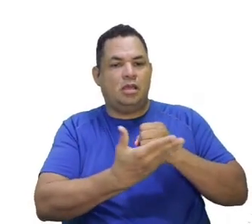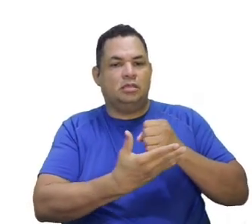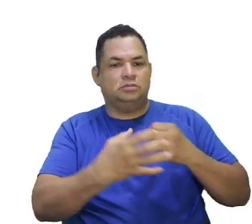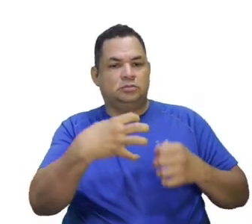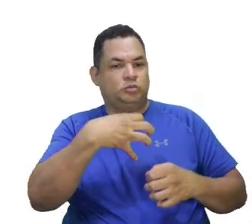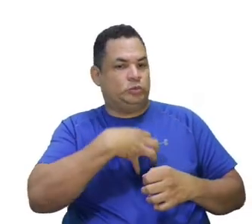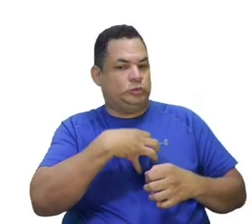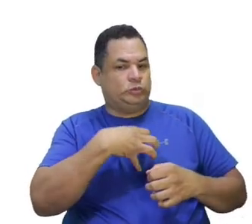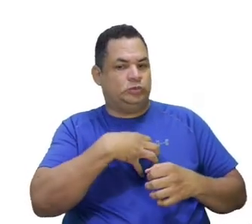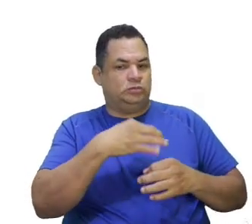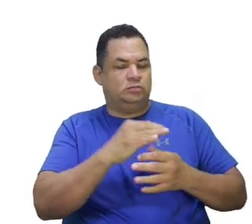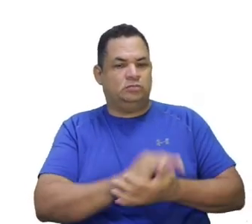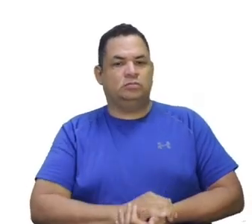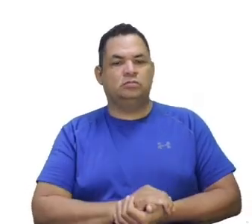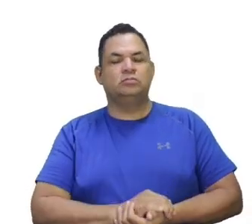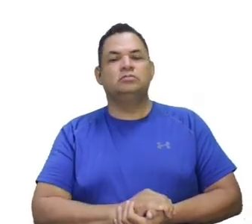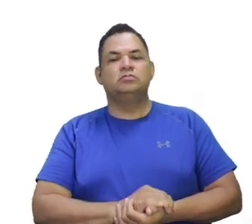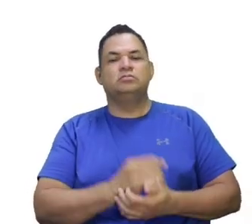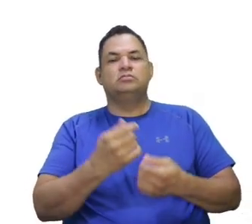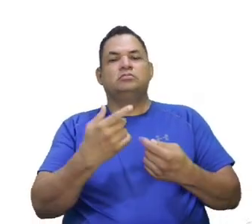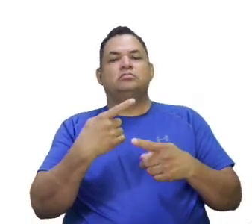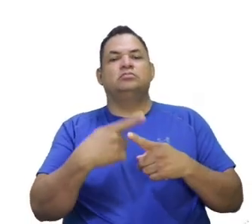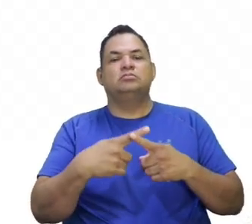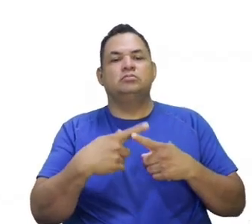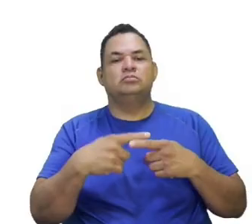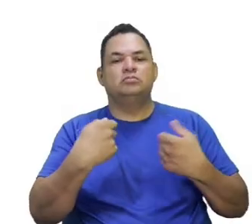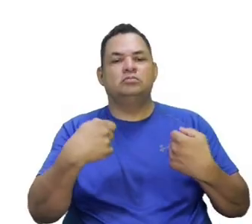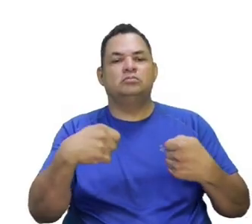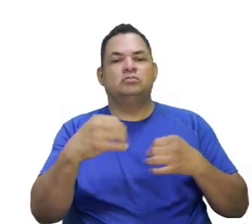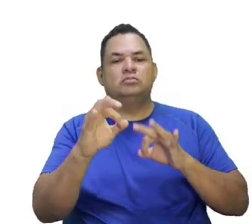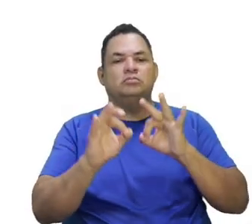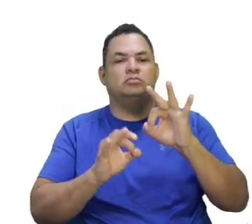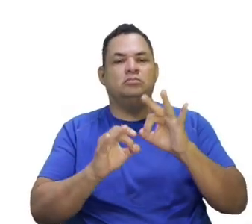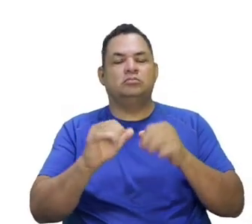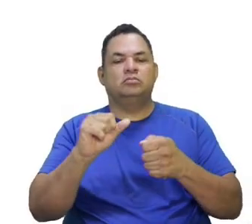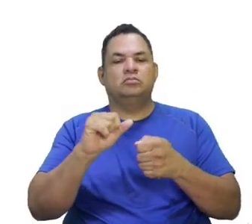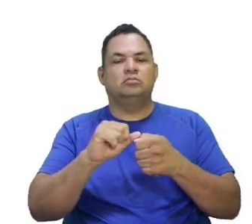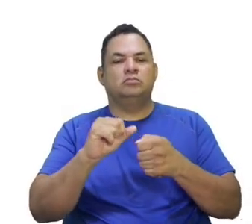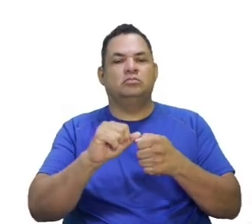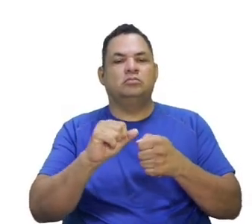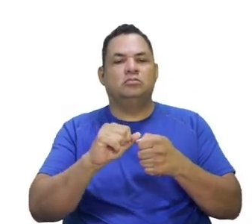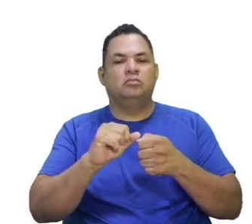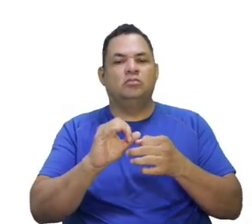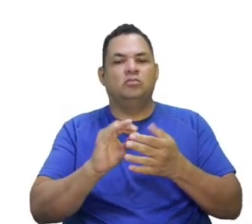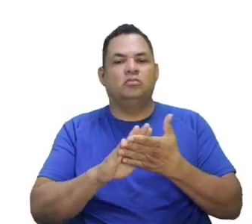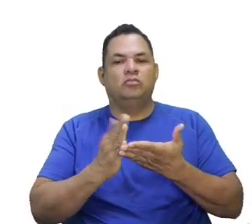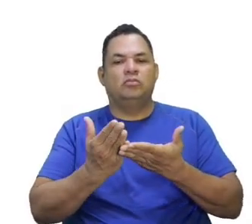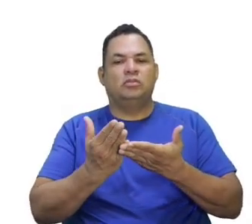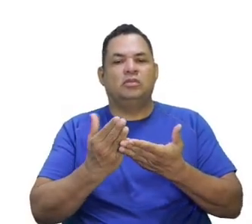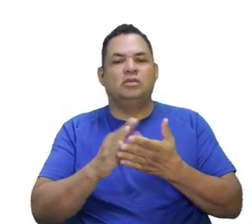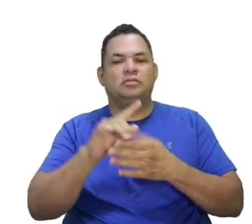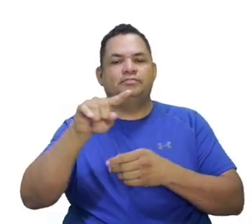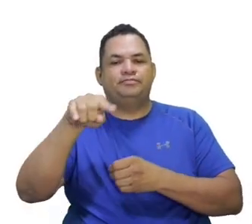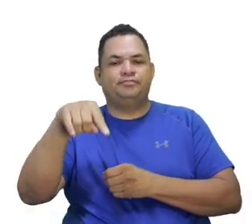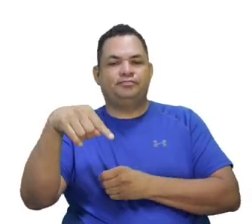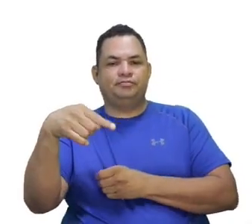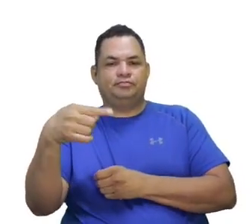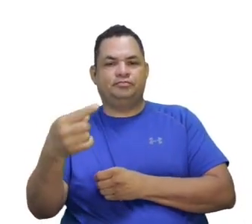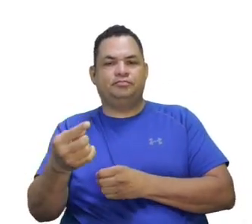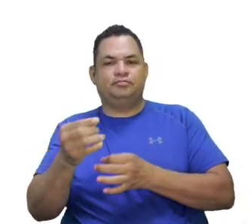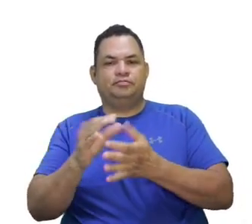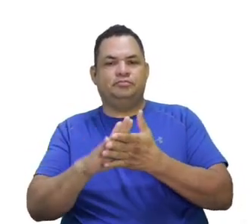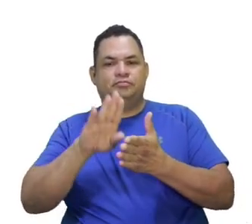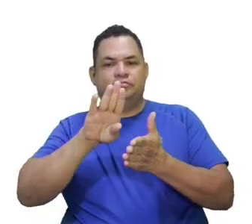Por quê? Porque eu tenho que fazer essa distribuição do átomo neutro, para só depois